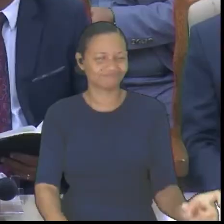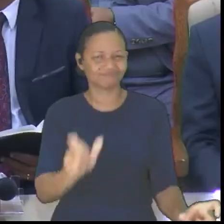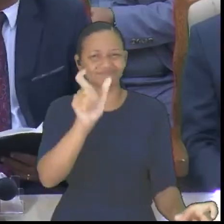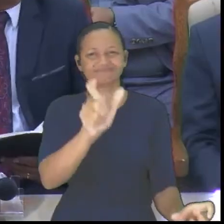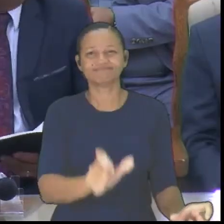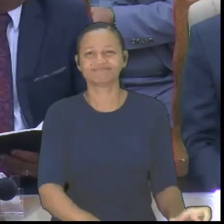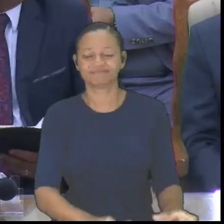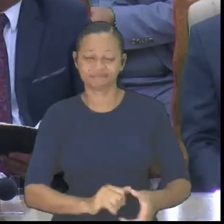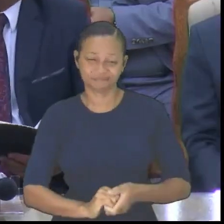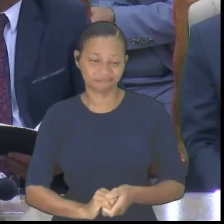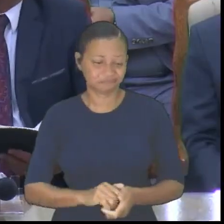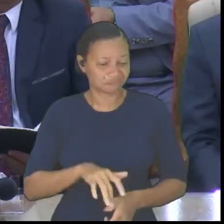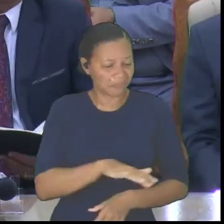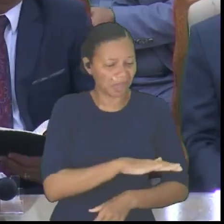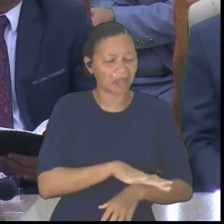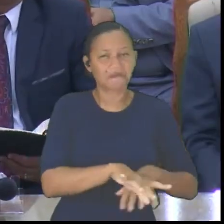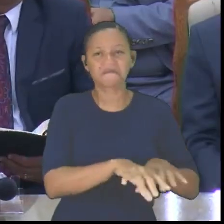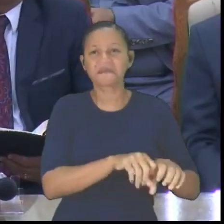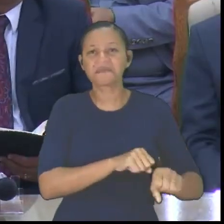Seja quem é pedagogo,